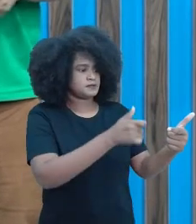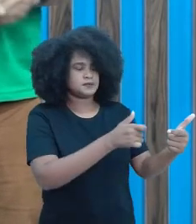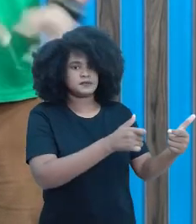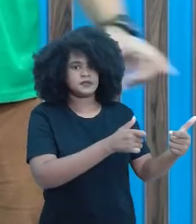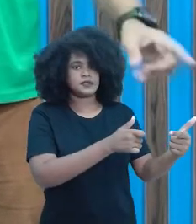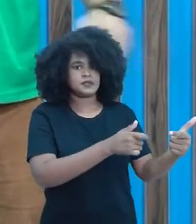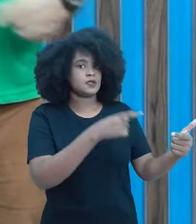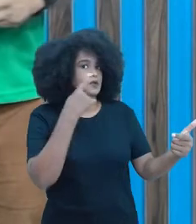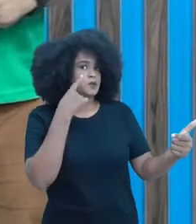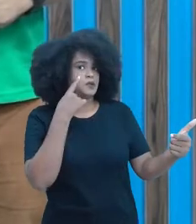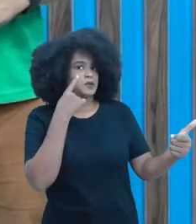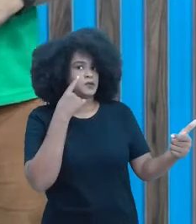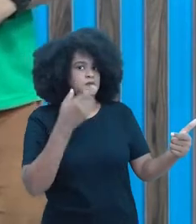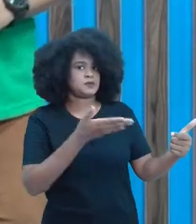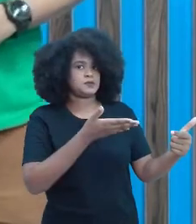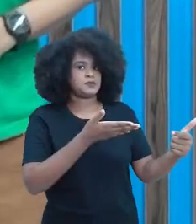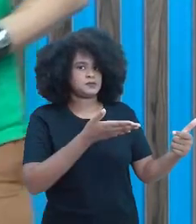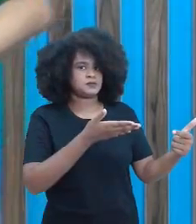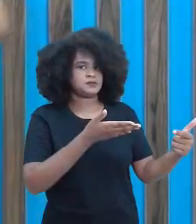Tá aí já, olha aqui, ó.